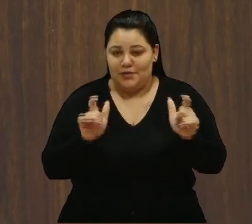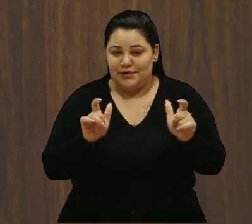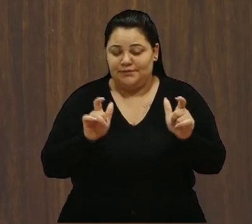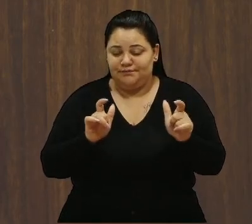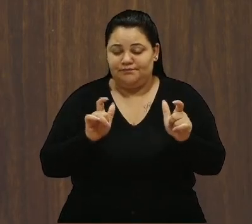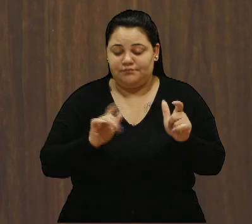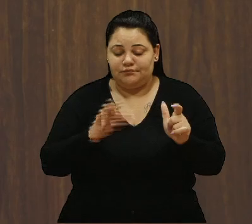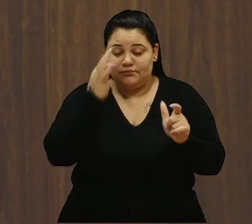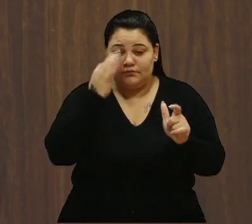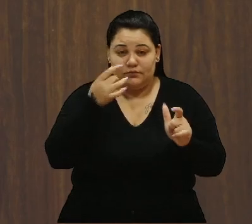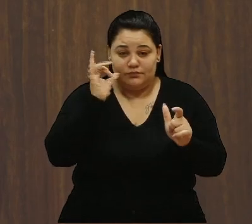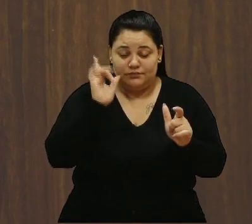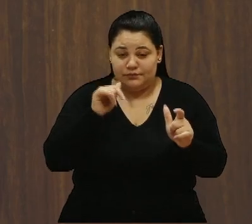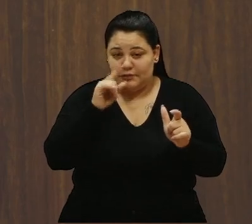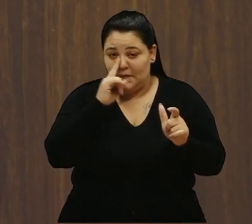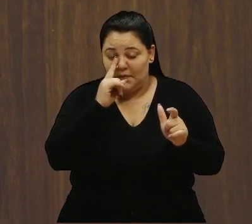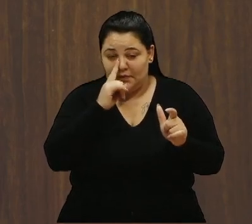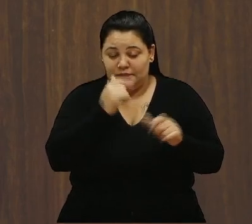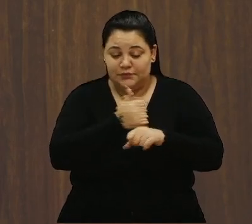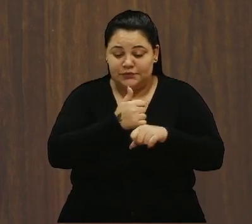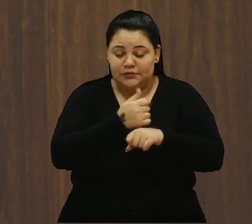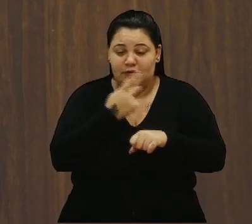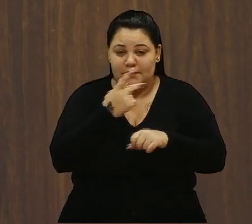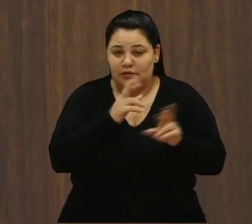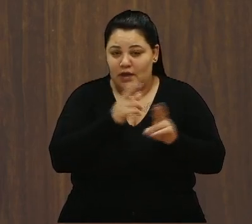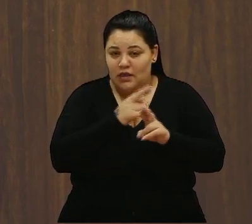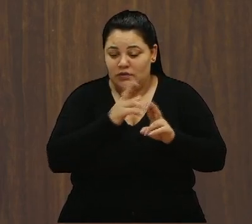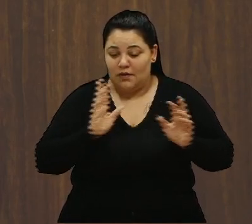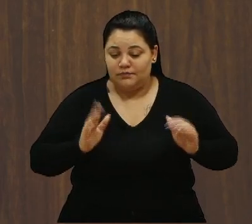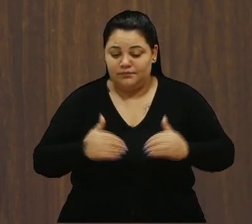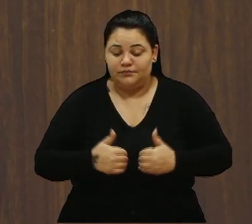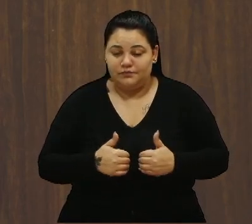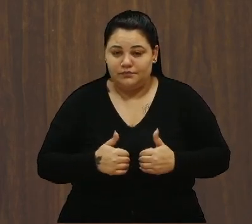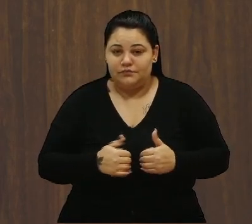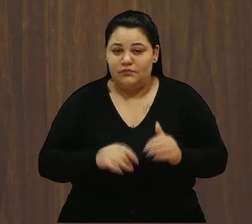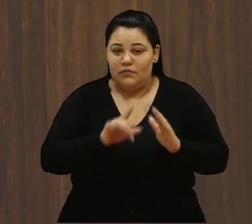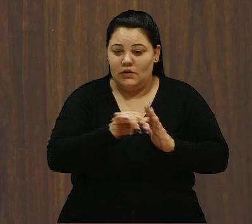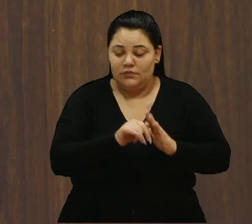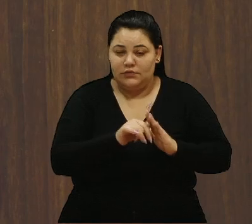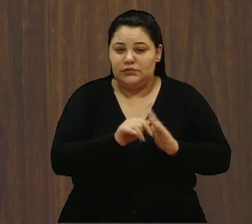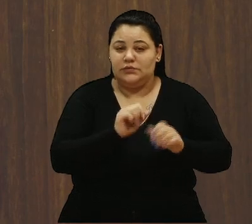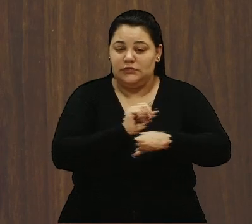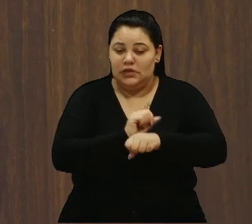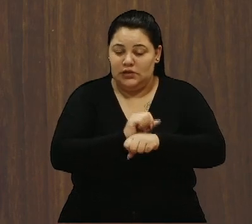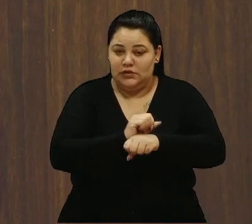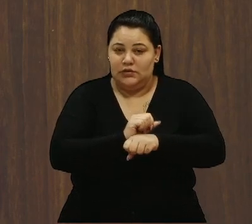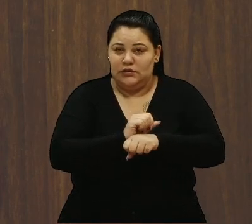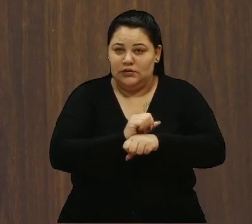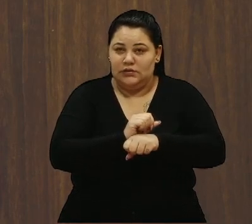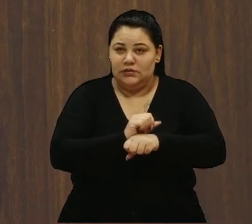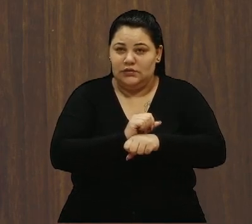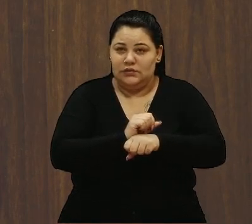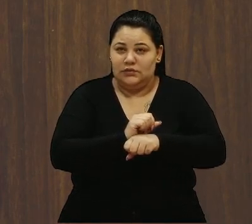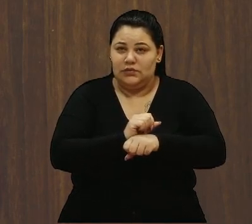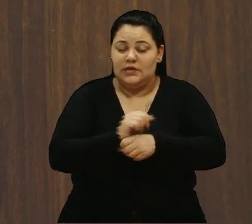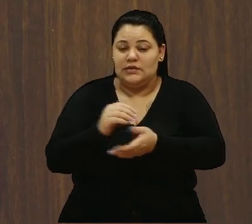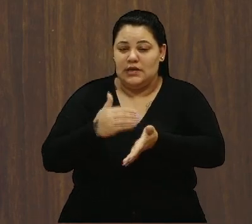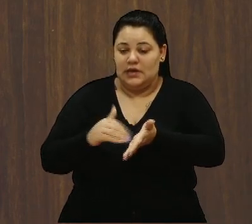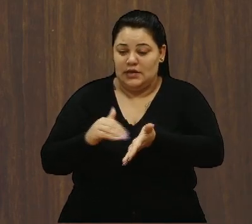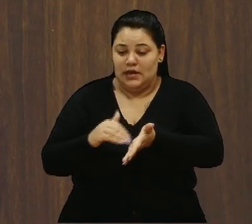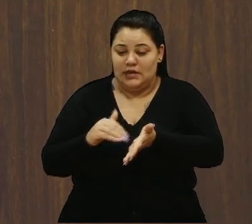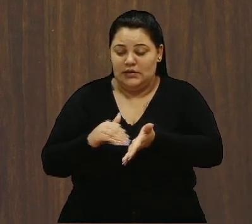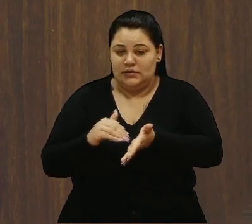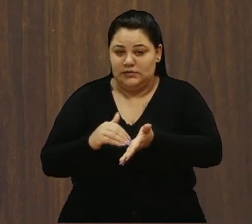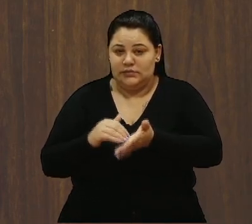e profissionais, enfim, dessa questão do autismo. E depois a expectativa, no fim, tanto da secretária adjunta da